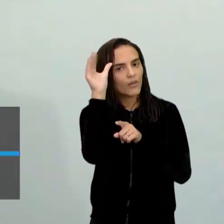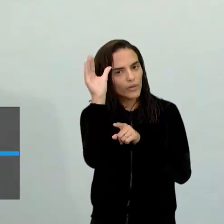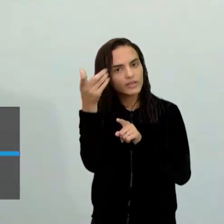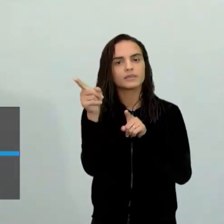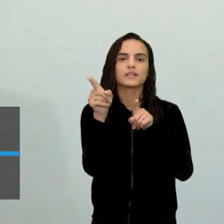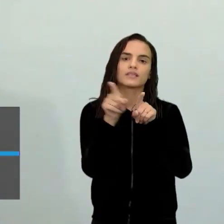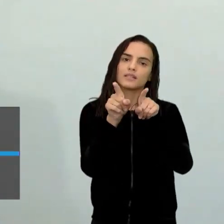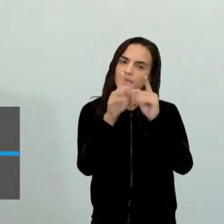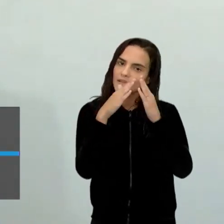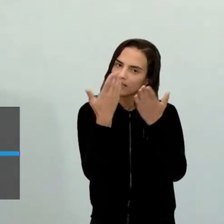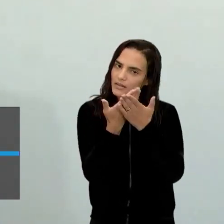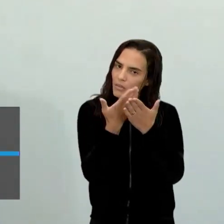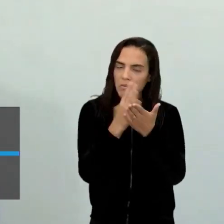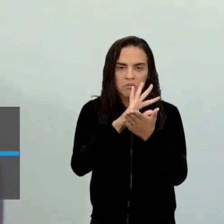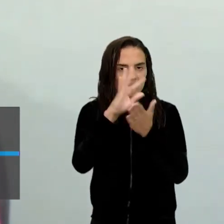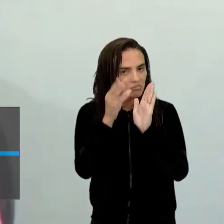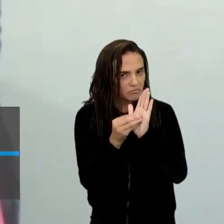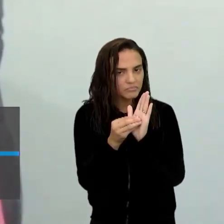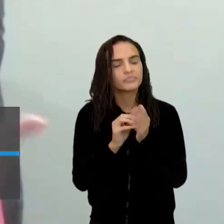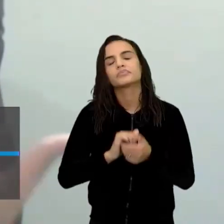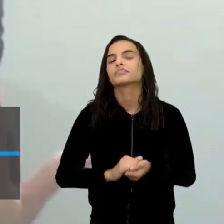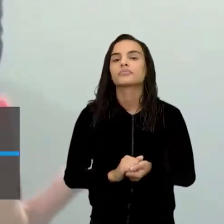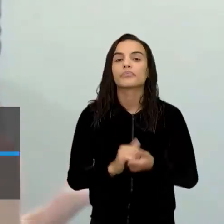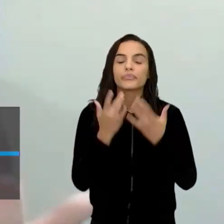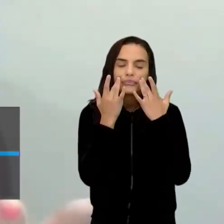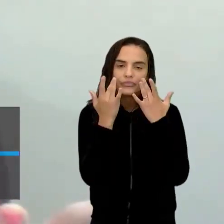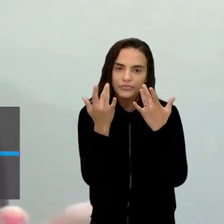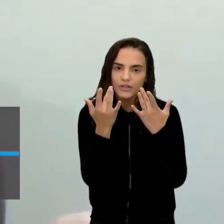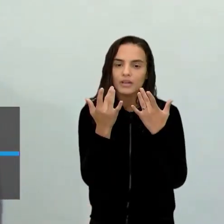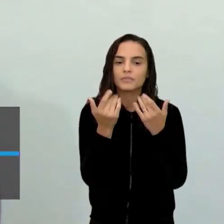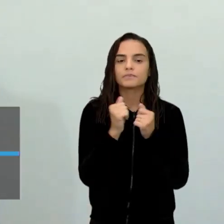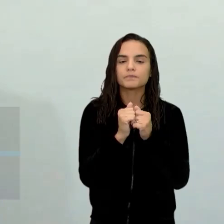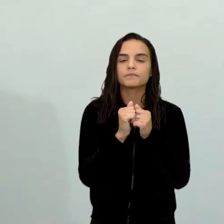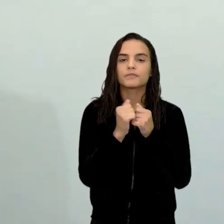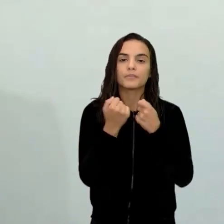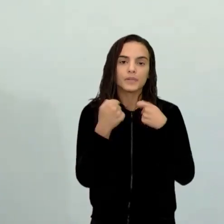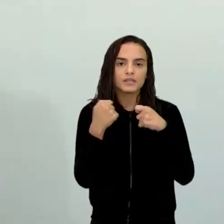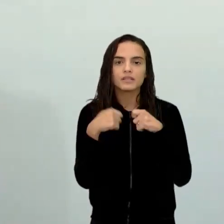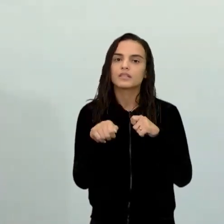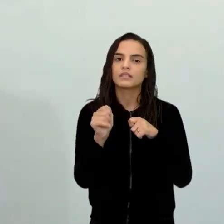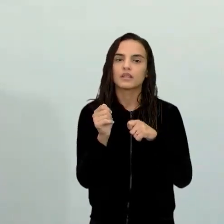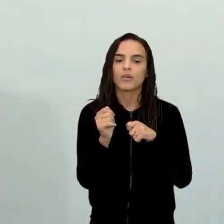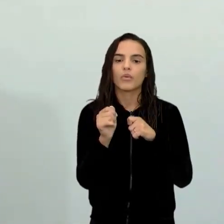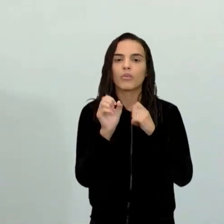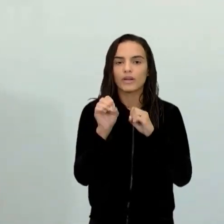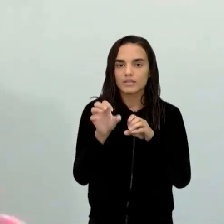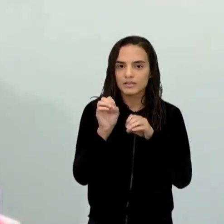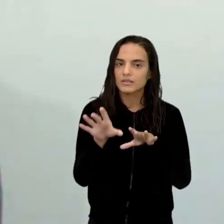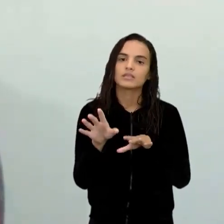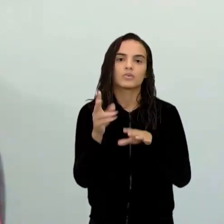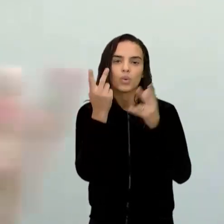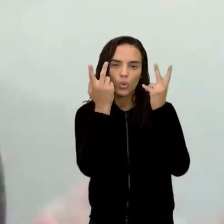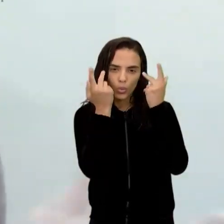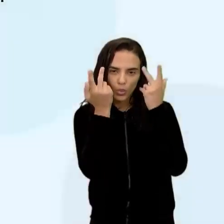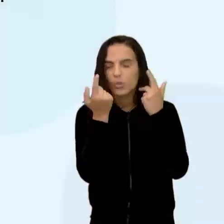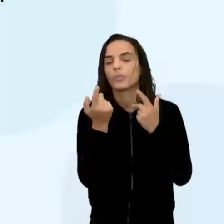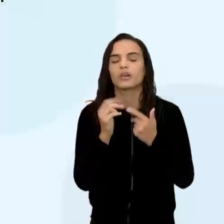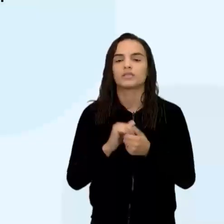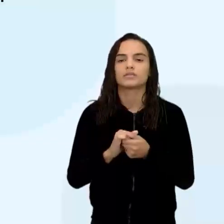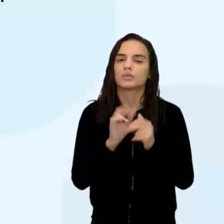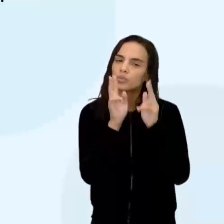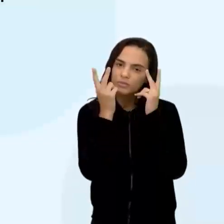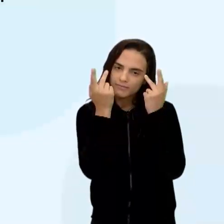conhecimento como todos os outros, tá? O atendimento deve ser preferencialmente no ensino regular, eu falei isso para vocês, né, em classes